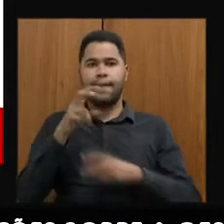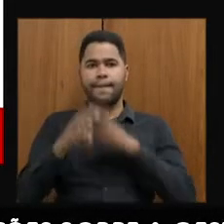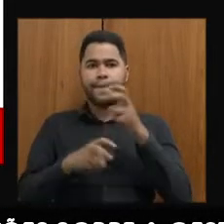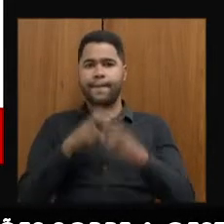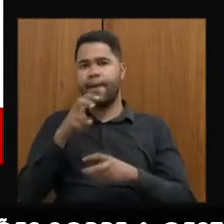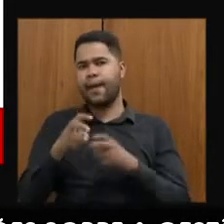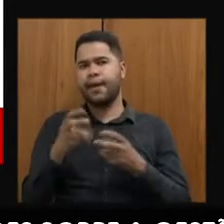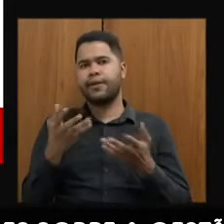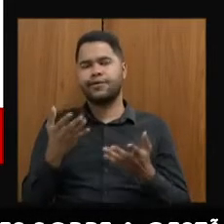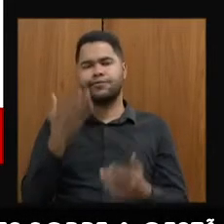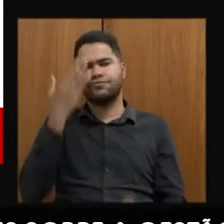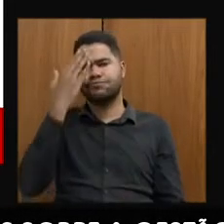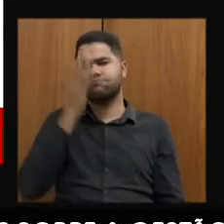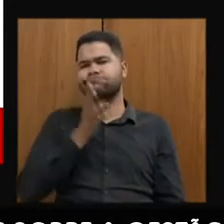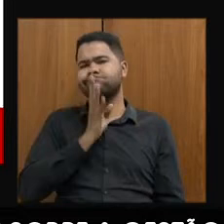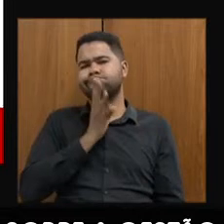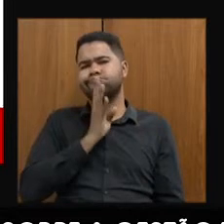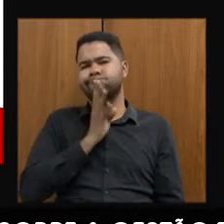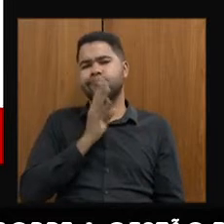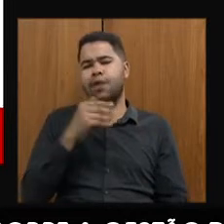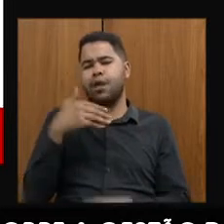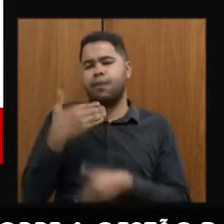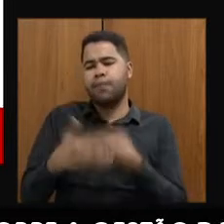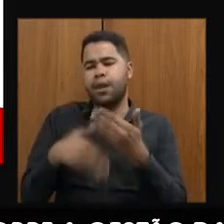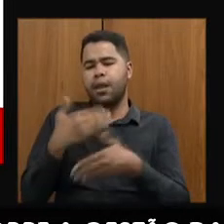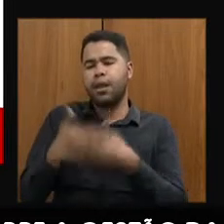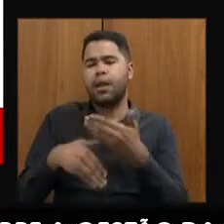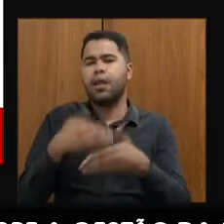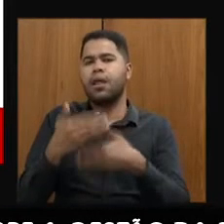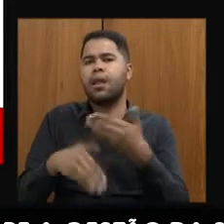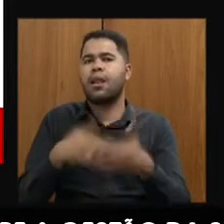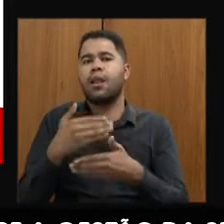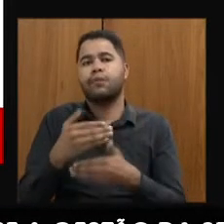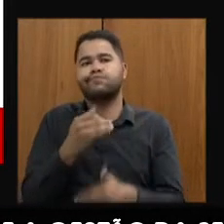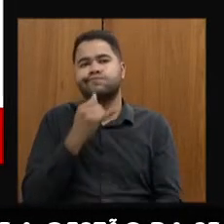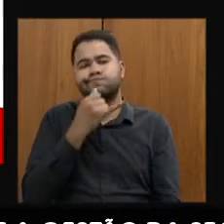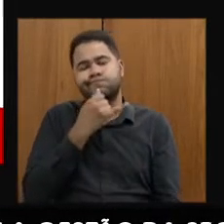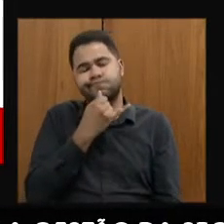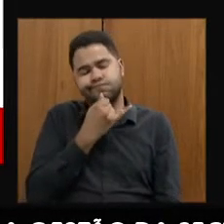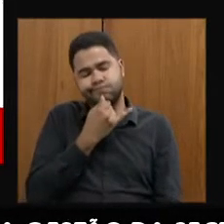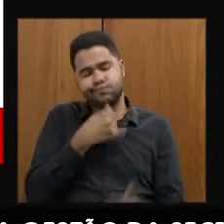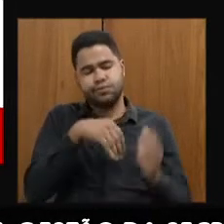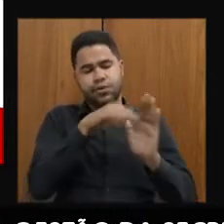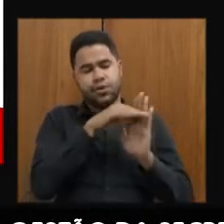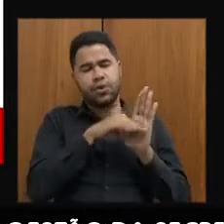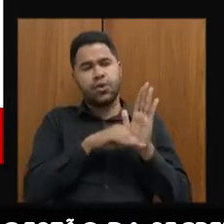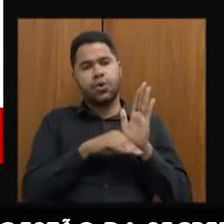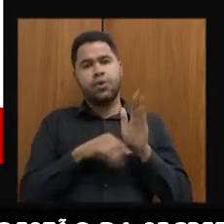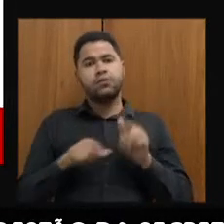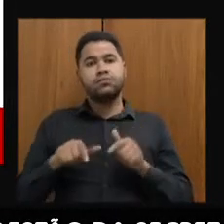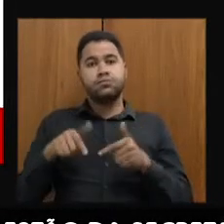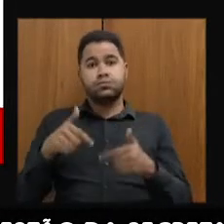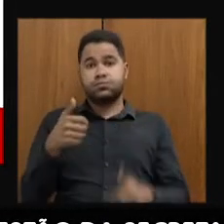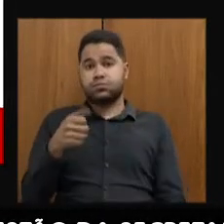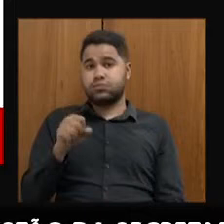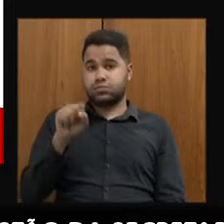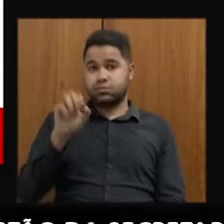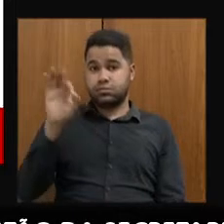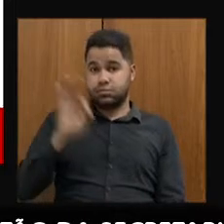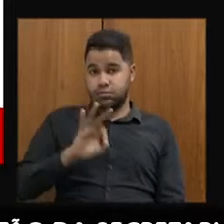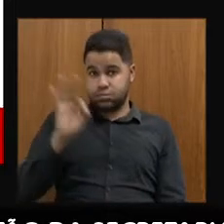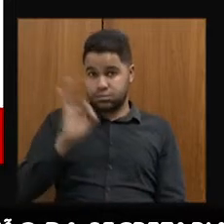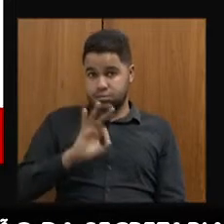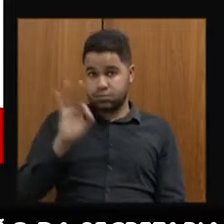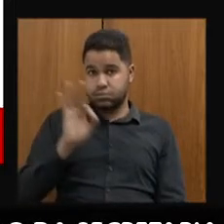Neo famoso programa de aceleração do crescimento que infelizmente executou apenas 18 por